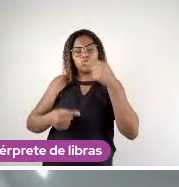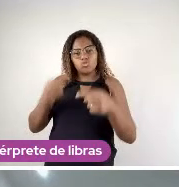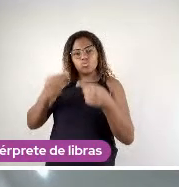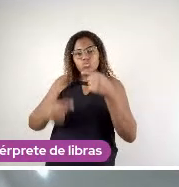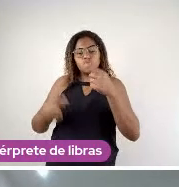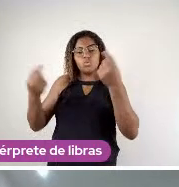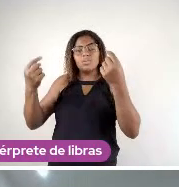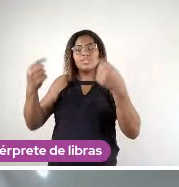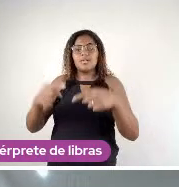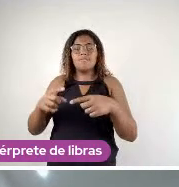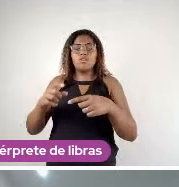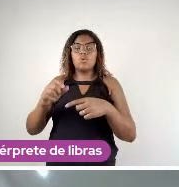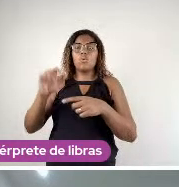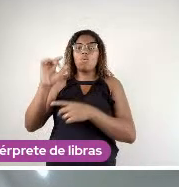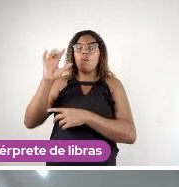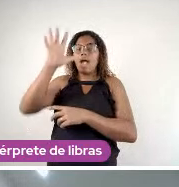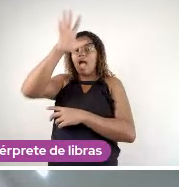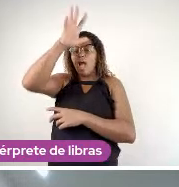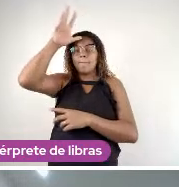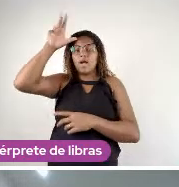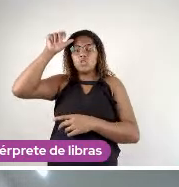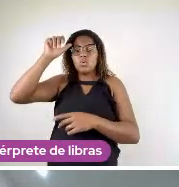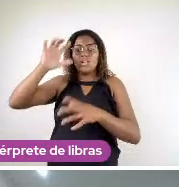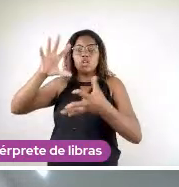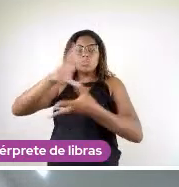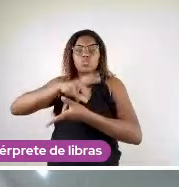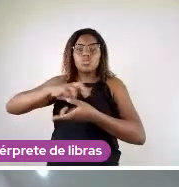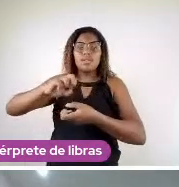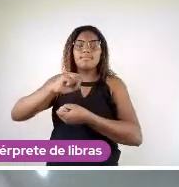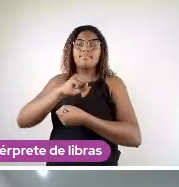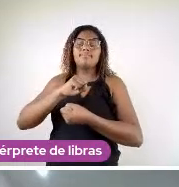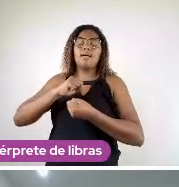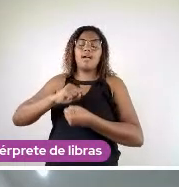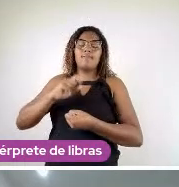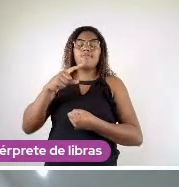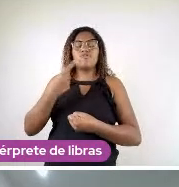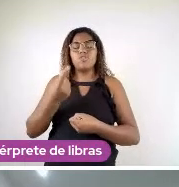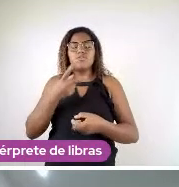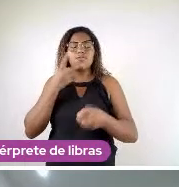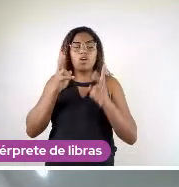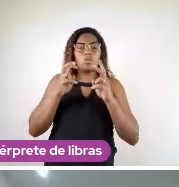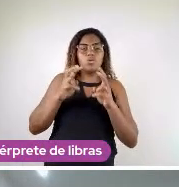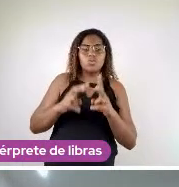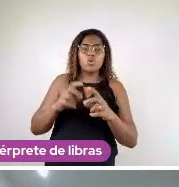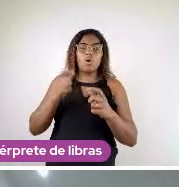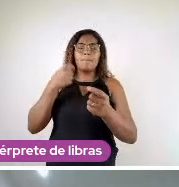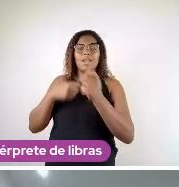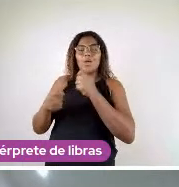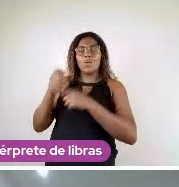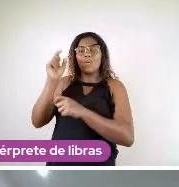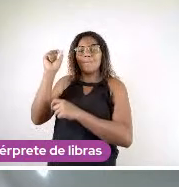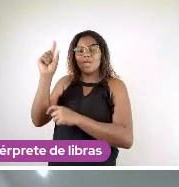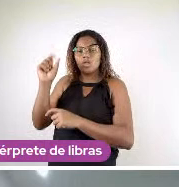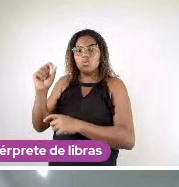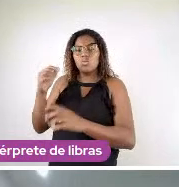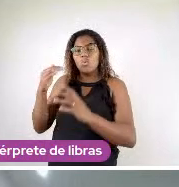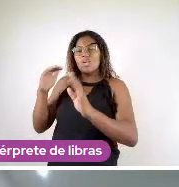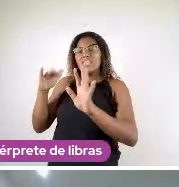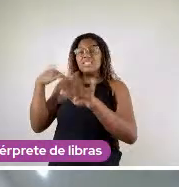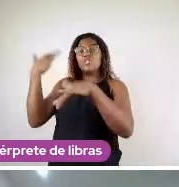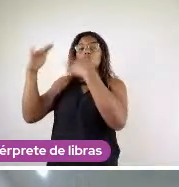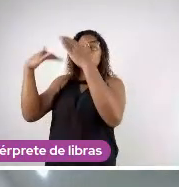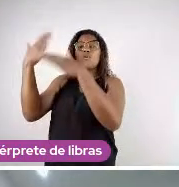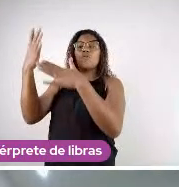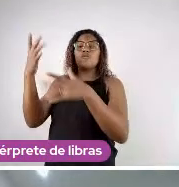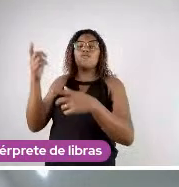Azul sustentável, a gente abordou principalmente o que é a economia azul, como desenvolver a economia azul